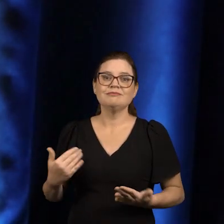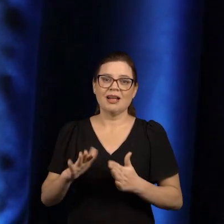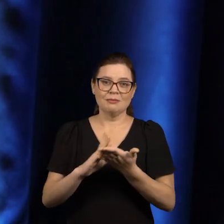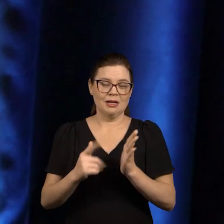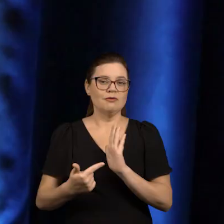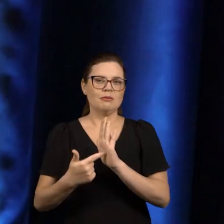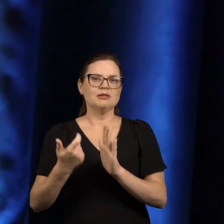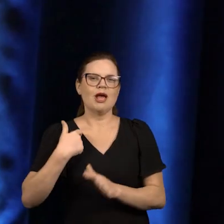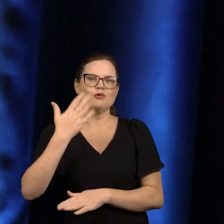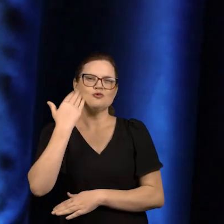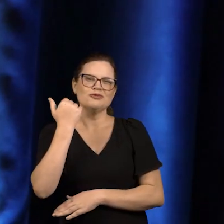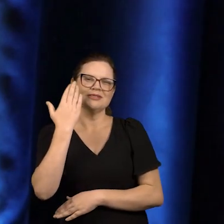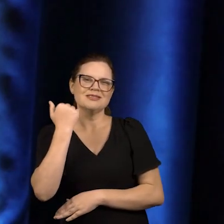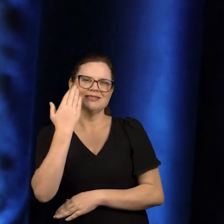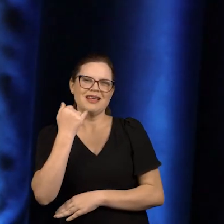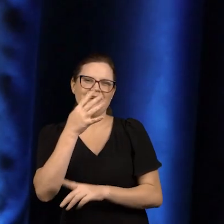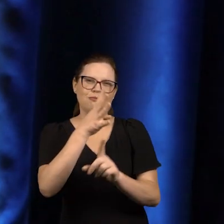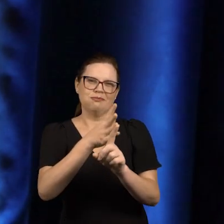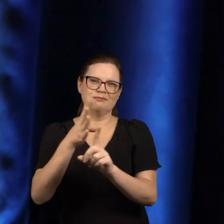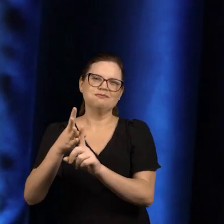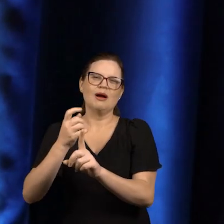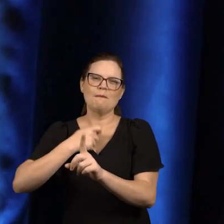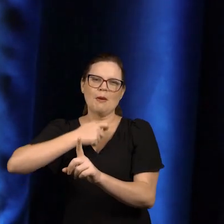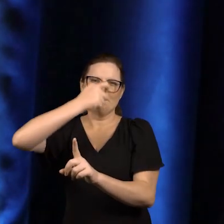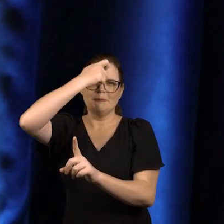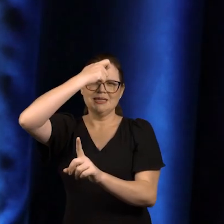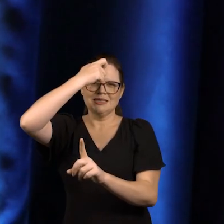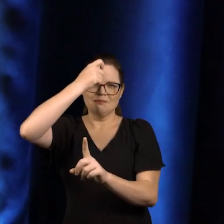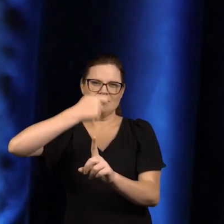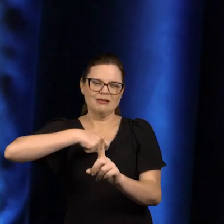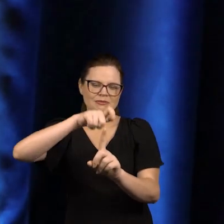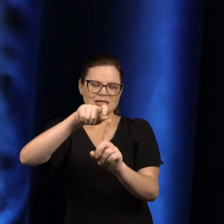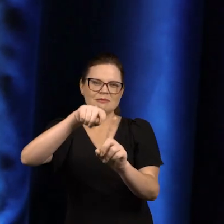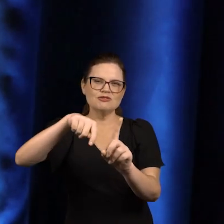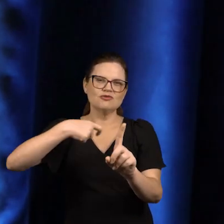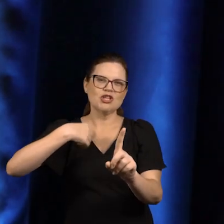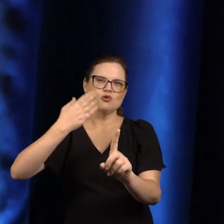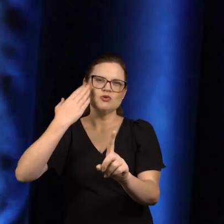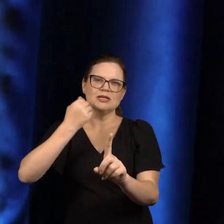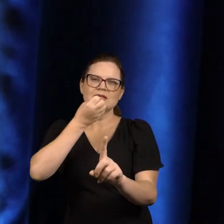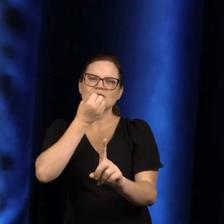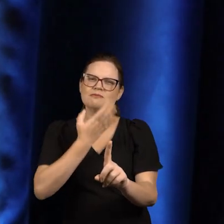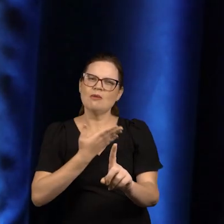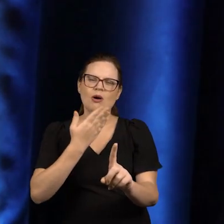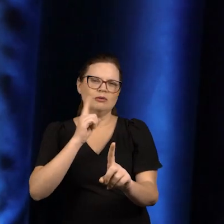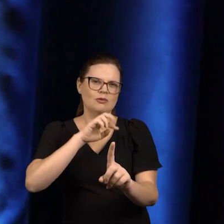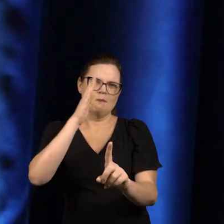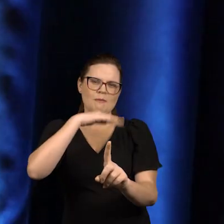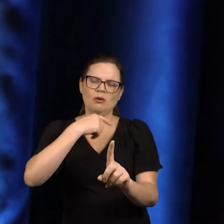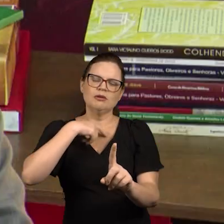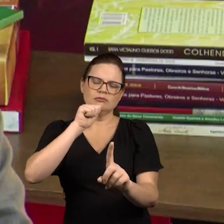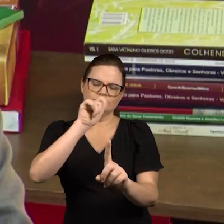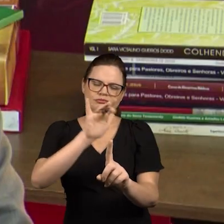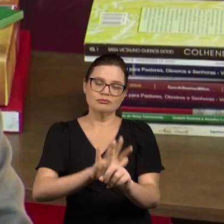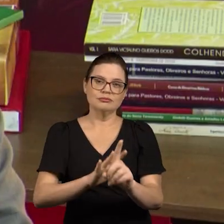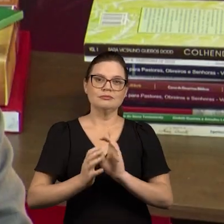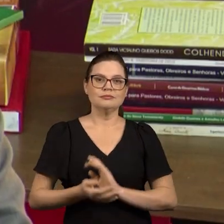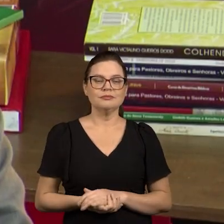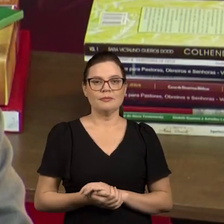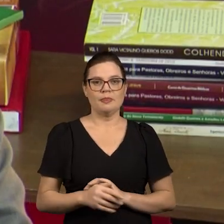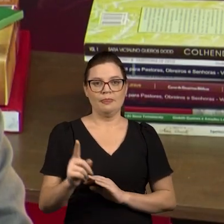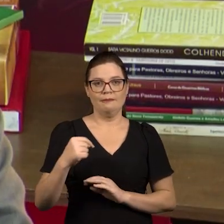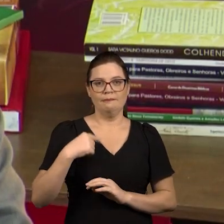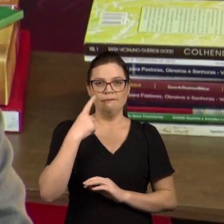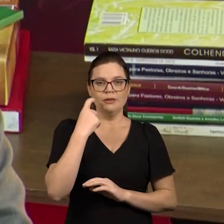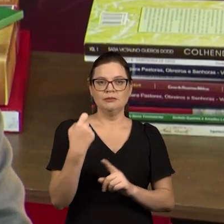sei os pensamentos que tenho acerca de vós, pensamentos de bem e não de mal. É interessante porque